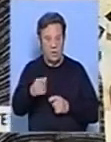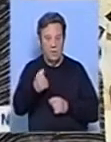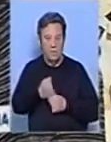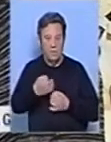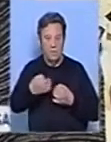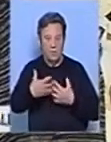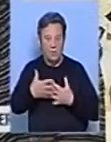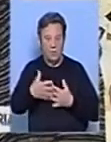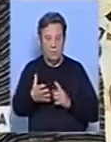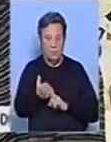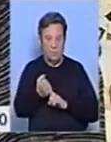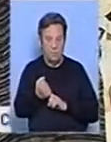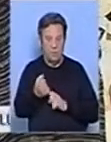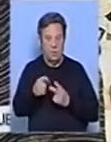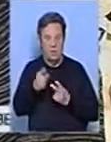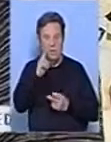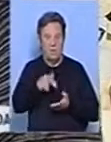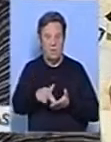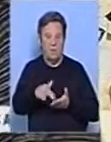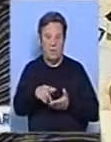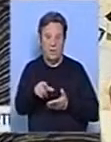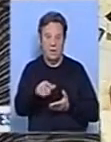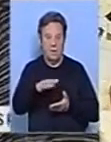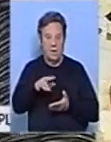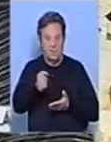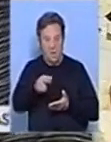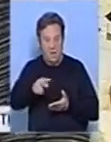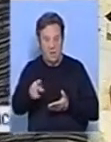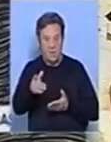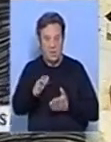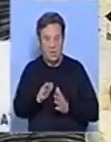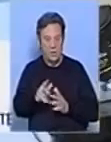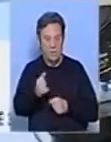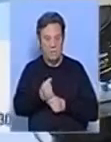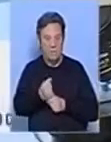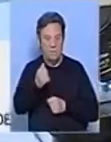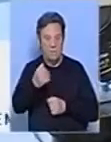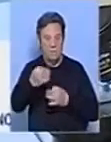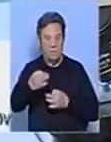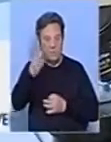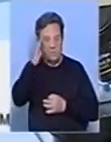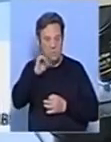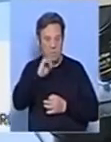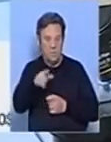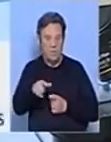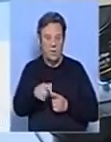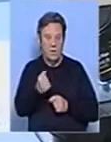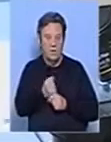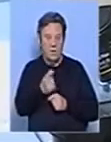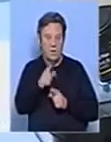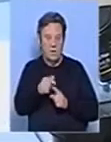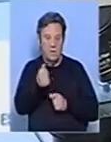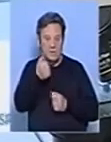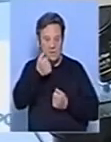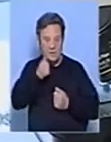motora e voltar a andar de uma forma alterada, mas recupera a função motora. Eles formavam um tecido de cicatriz